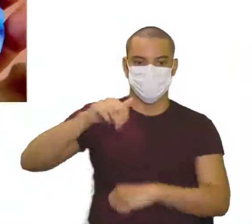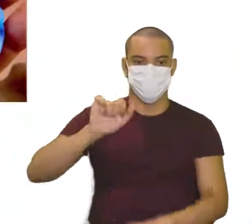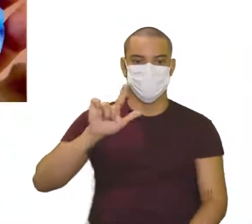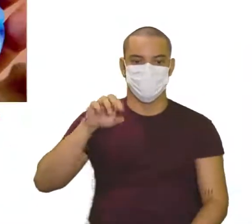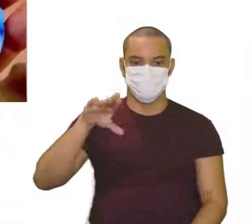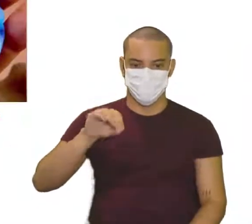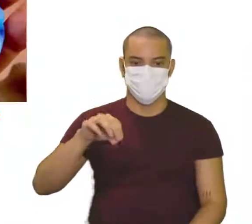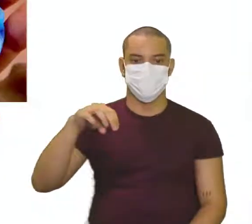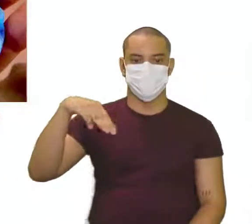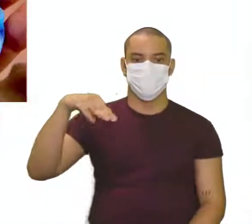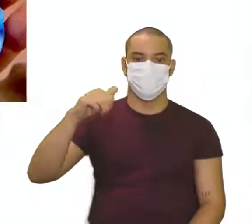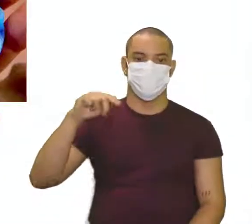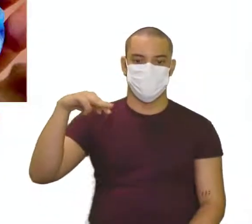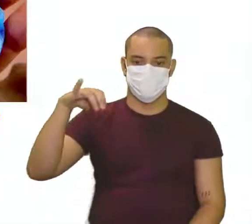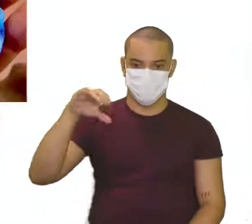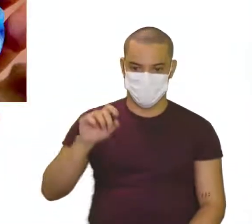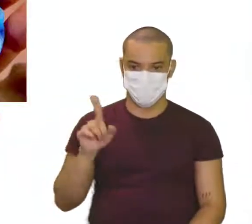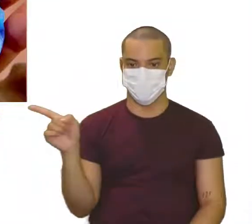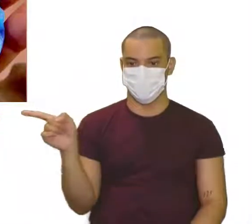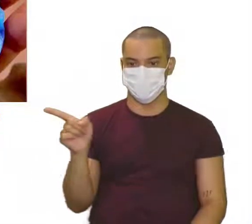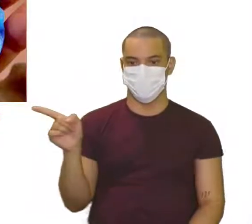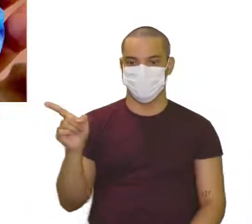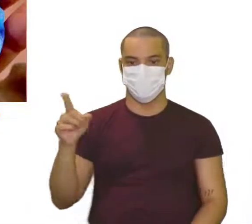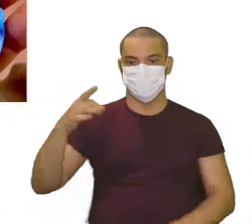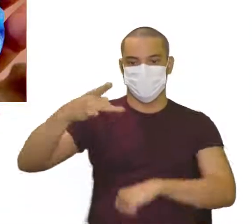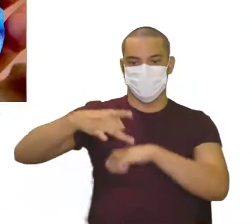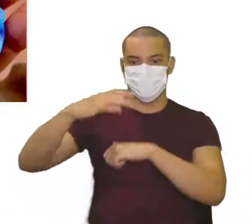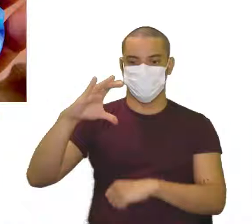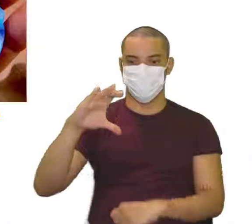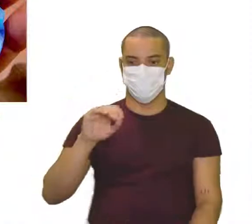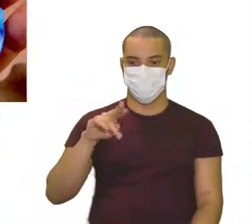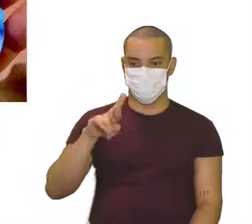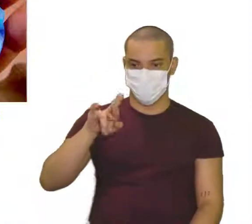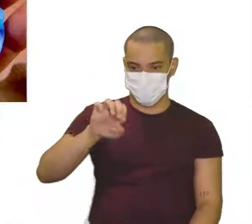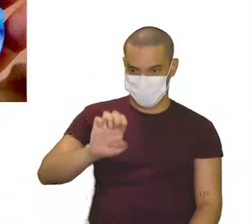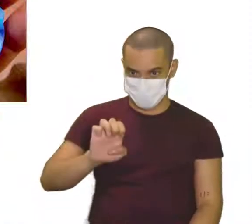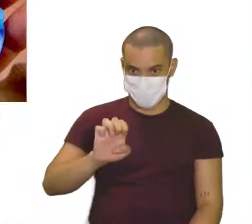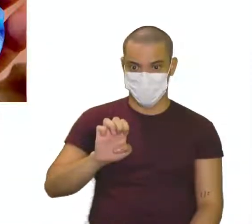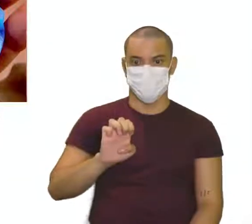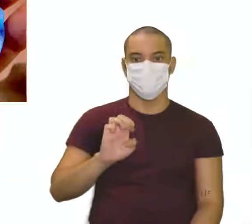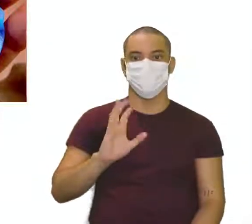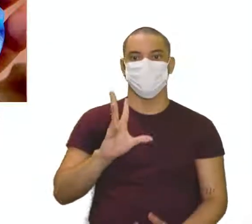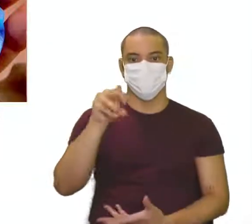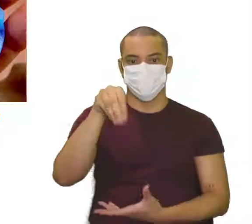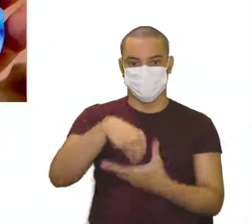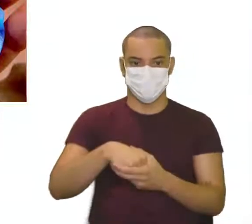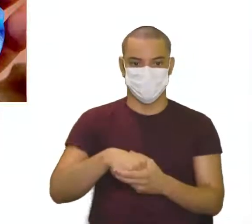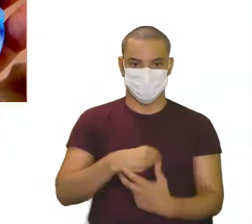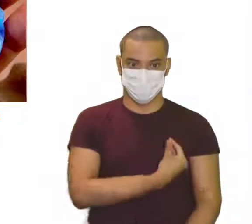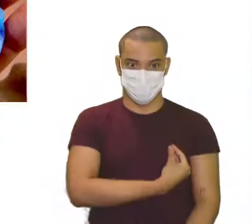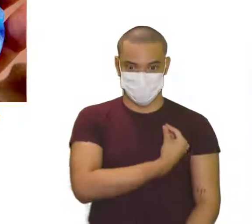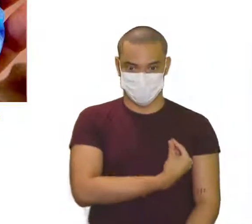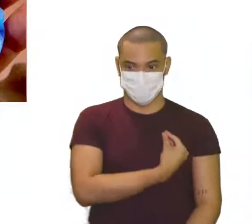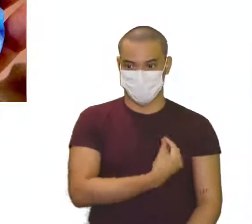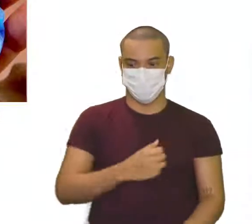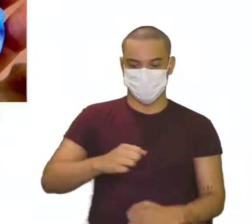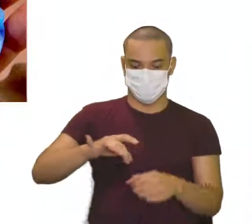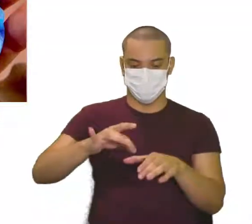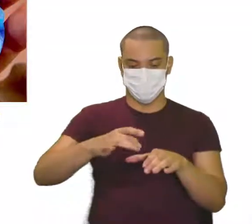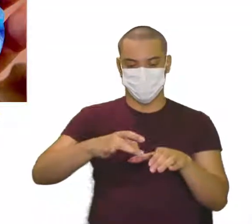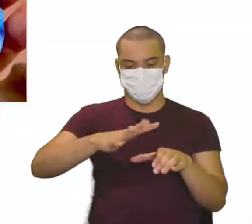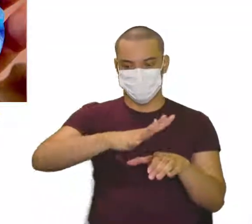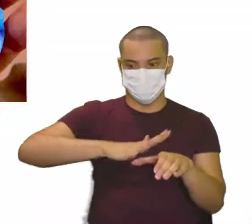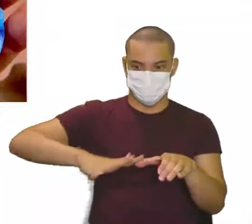o magnésio e o sulfato de cobre. São substâncias que, quando colocadas na presença de um campo